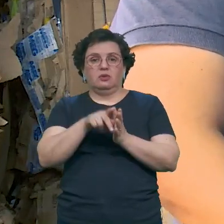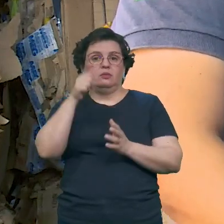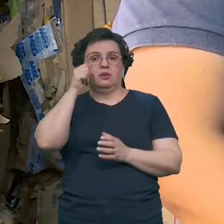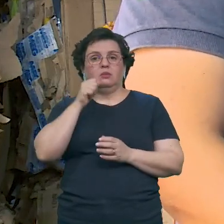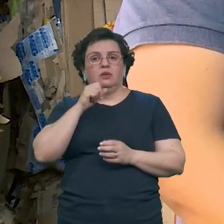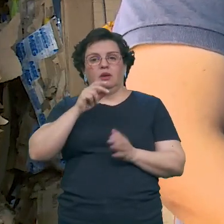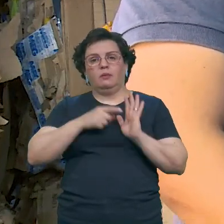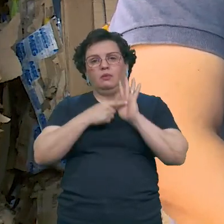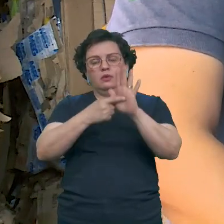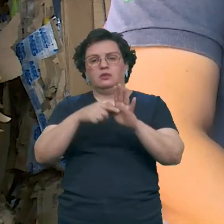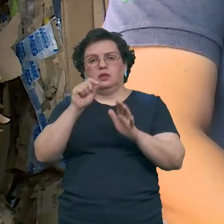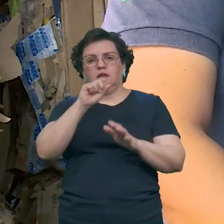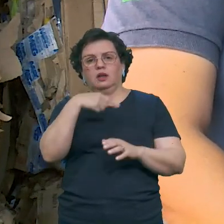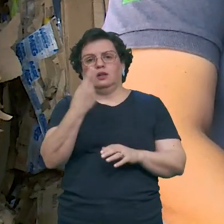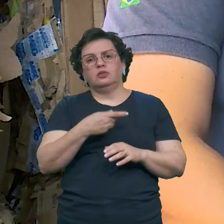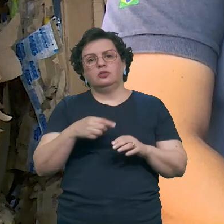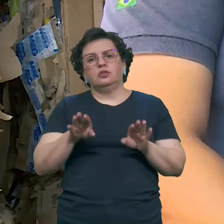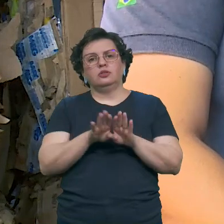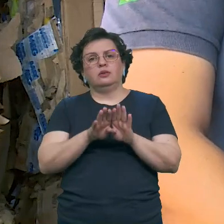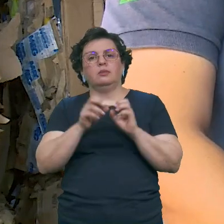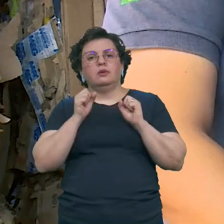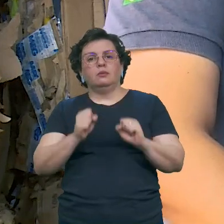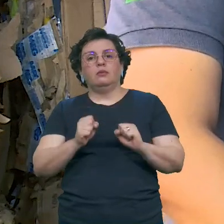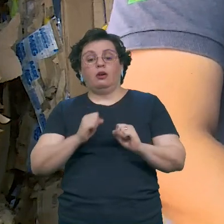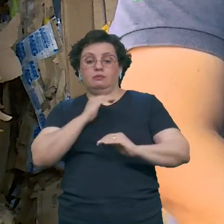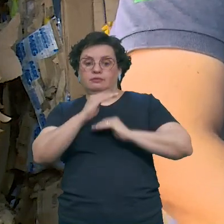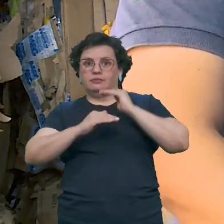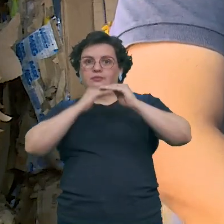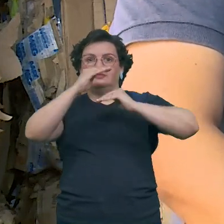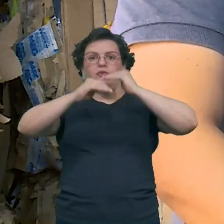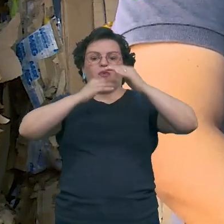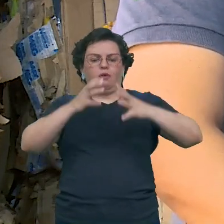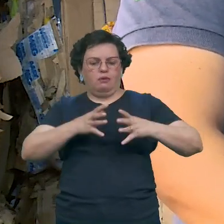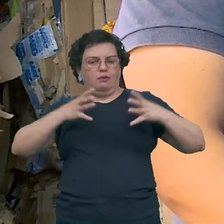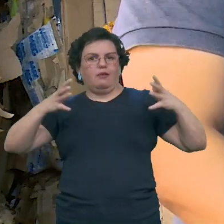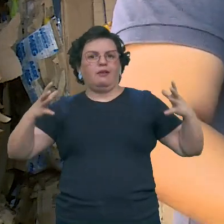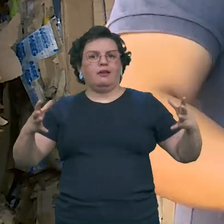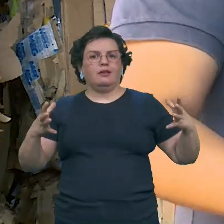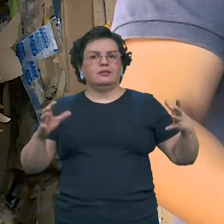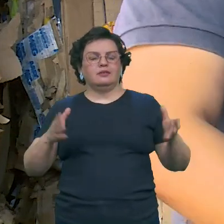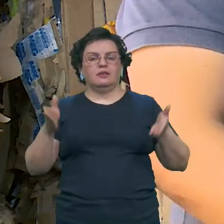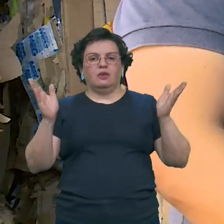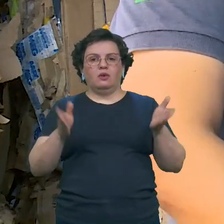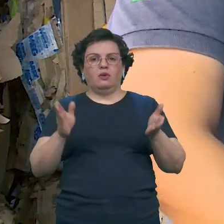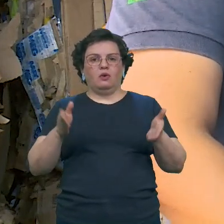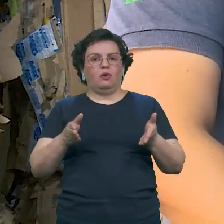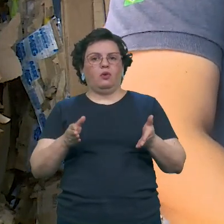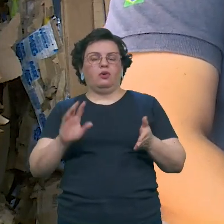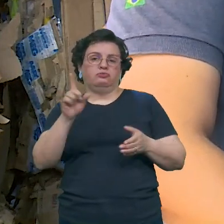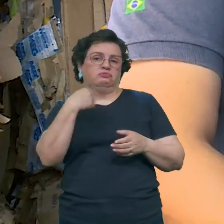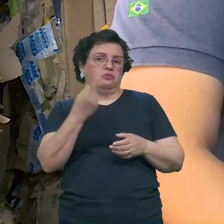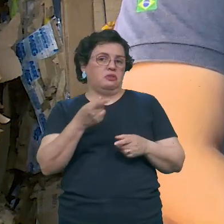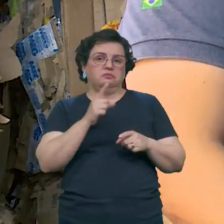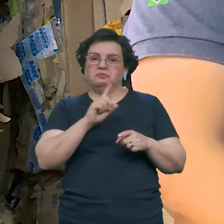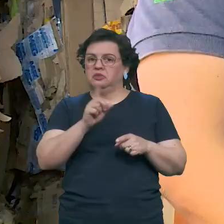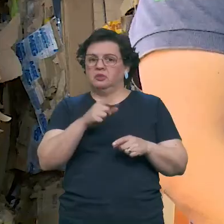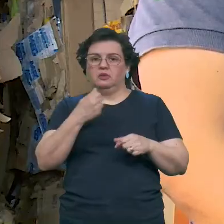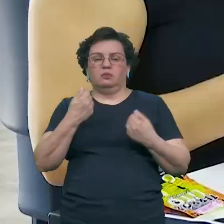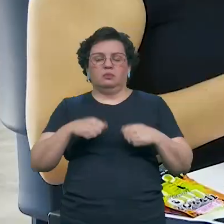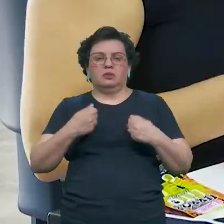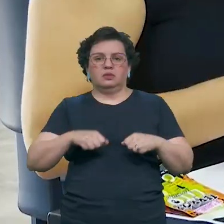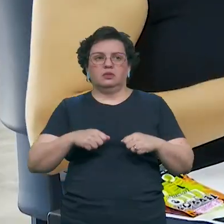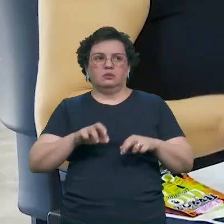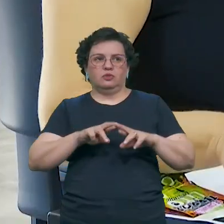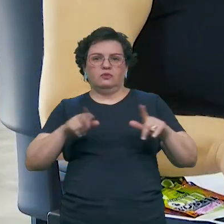que a gente também pode crescer, né? Que a gente pode, hoje em dia, não ter uma diferença, porque somos capazes